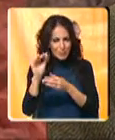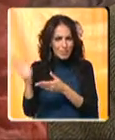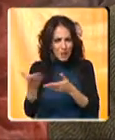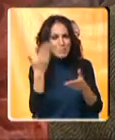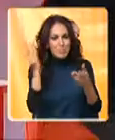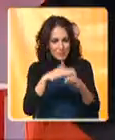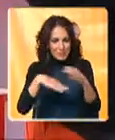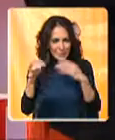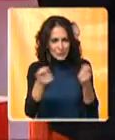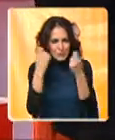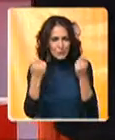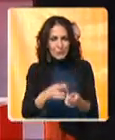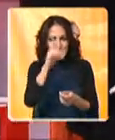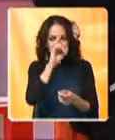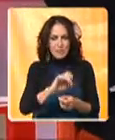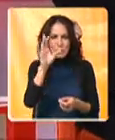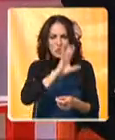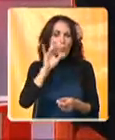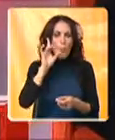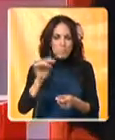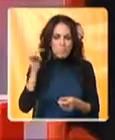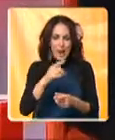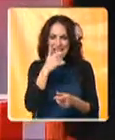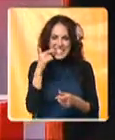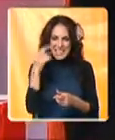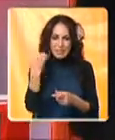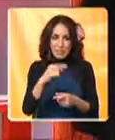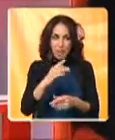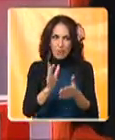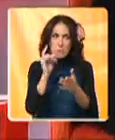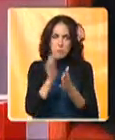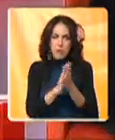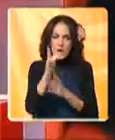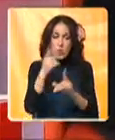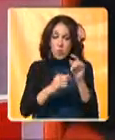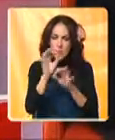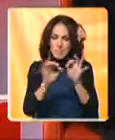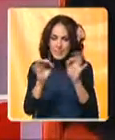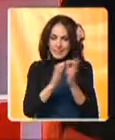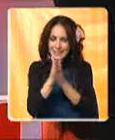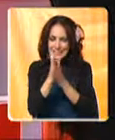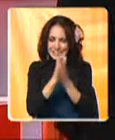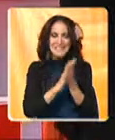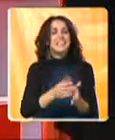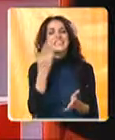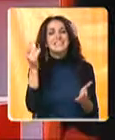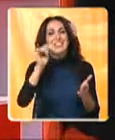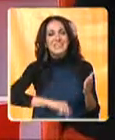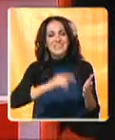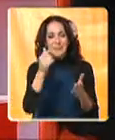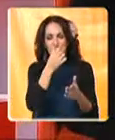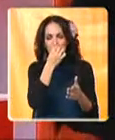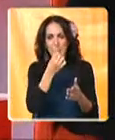então, lembra-se daquela coisa, o meu pai, se tiver dentes, depois compra-me prendas porque o dinheiro... E então, como é que a Maria reagiu a tudo isto? A Maria hoje está